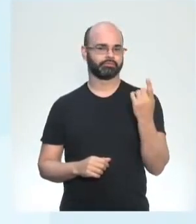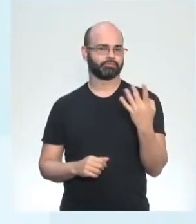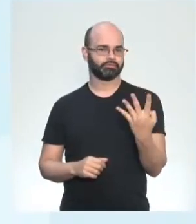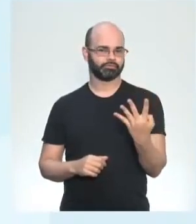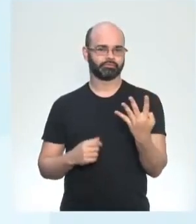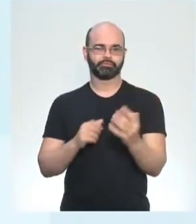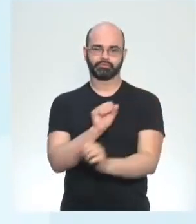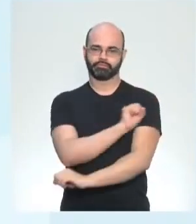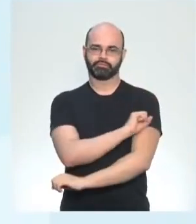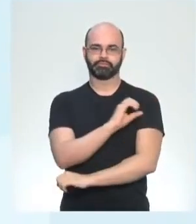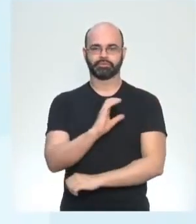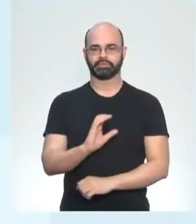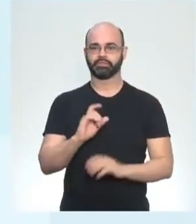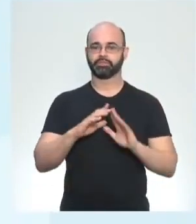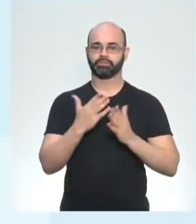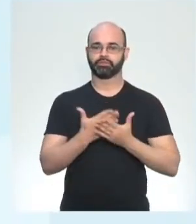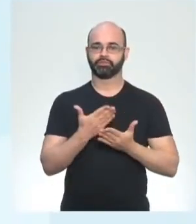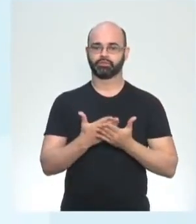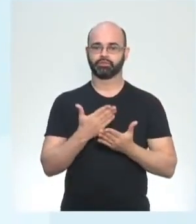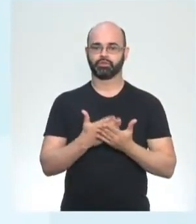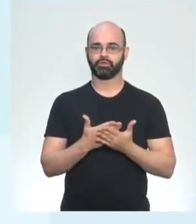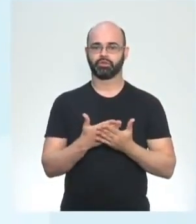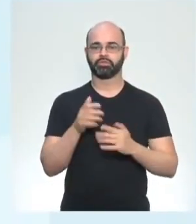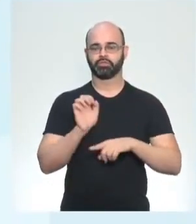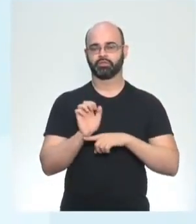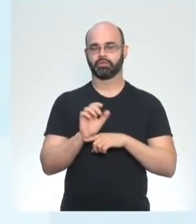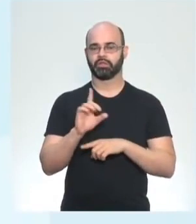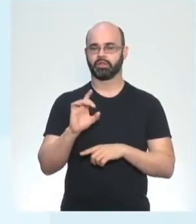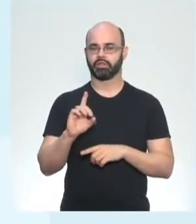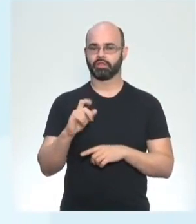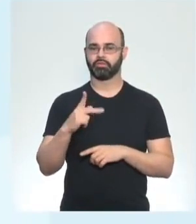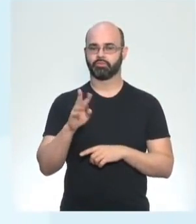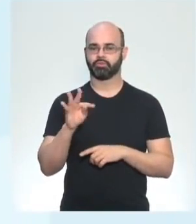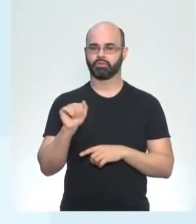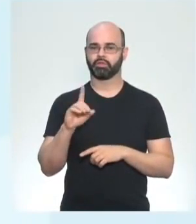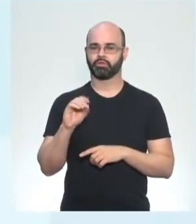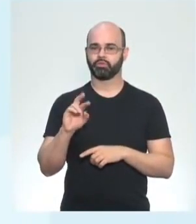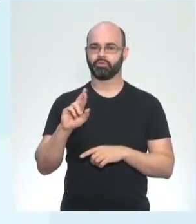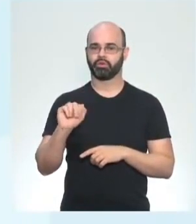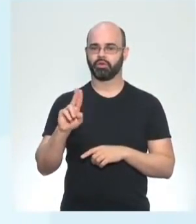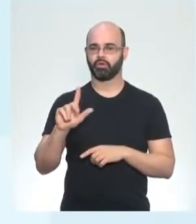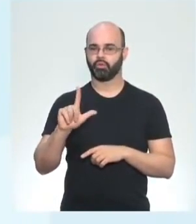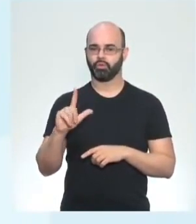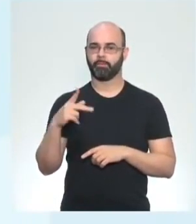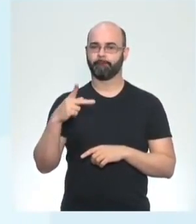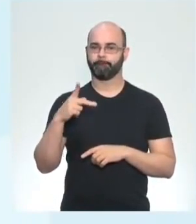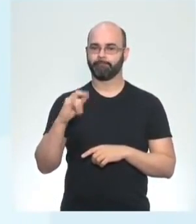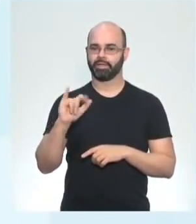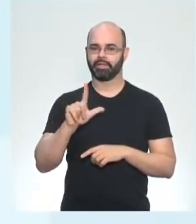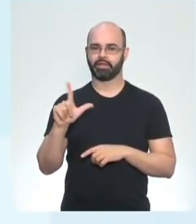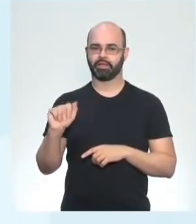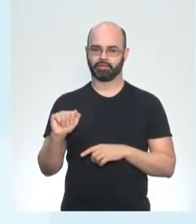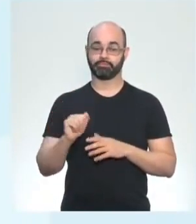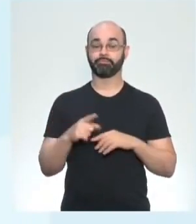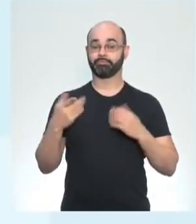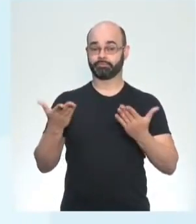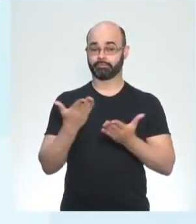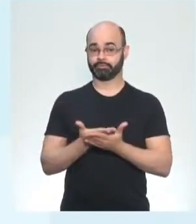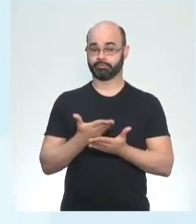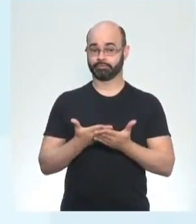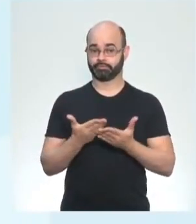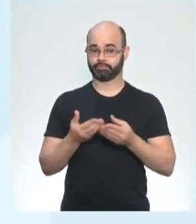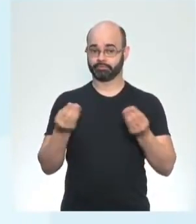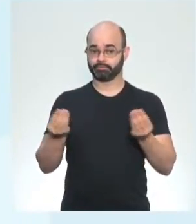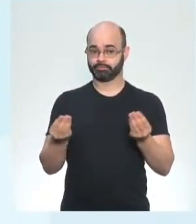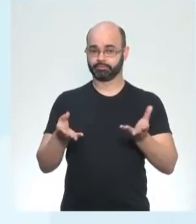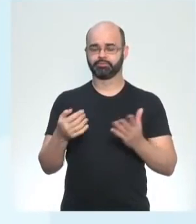8º ano C, da Escola Estadual Deputado Raul Pila. Sobre as aulas em questão, gostaria de dizer